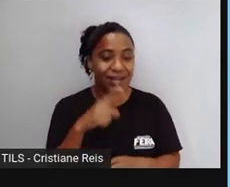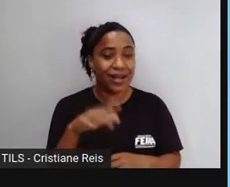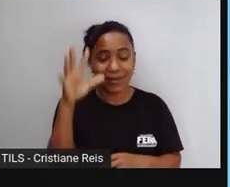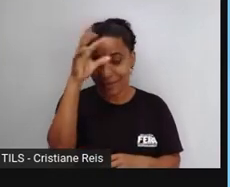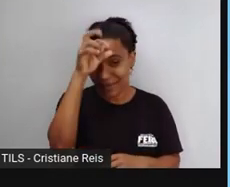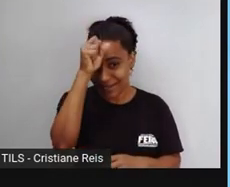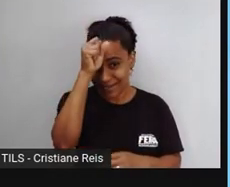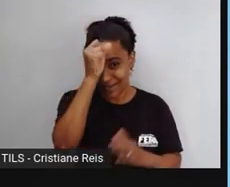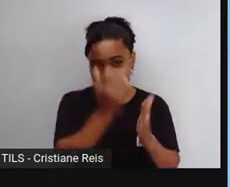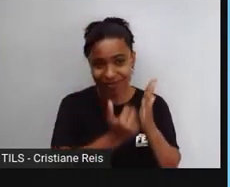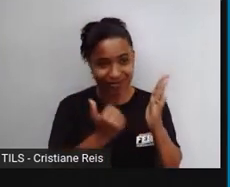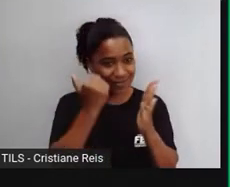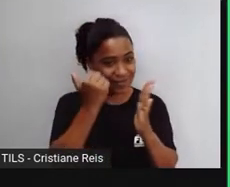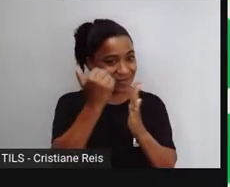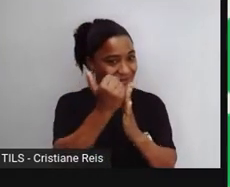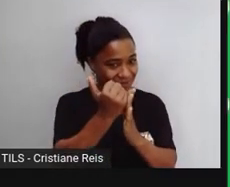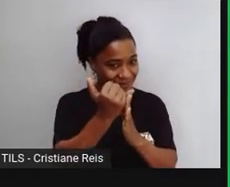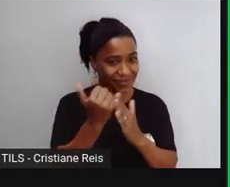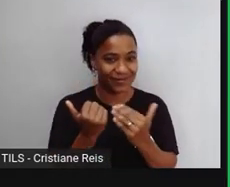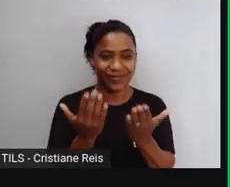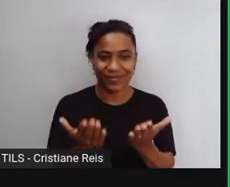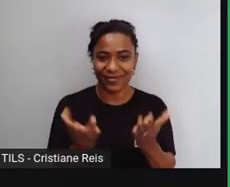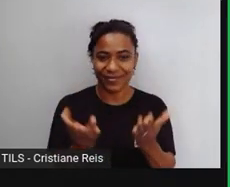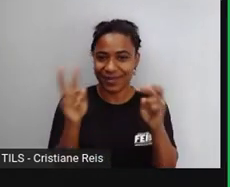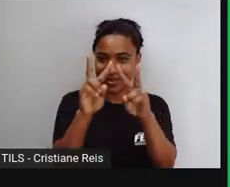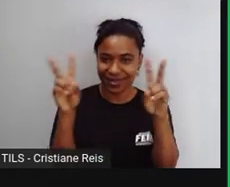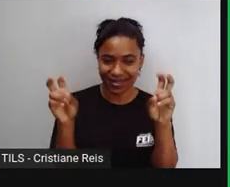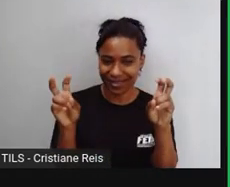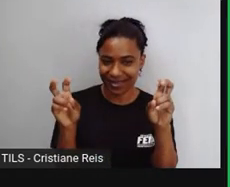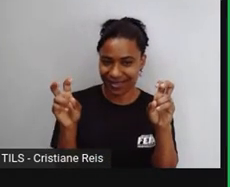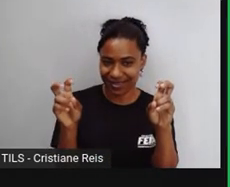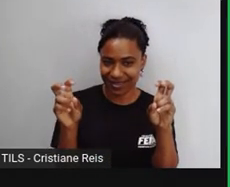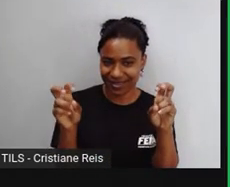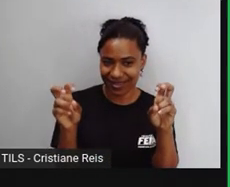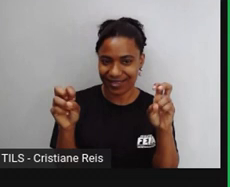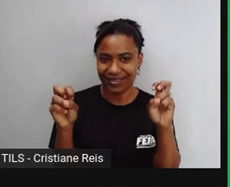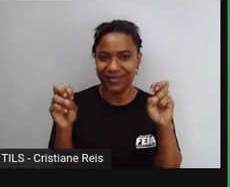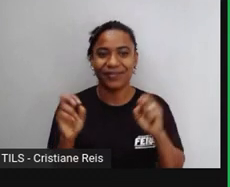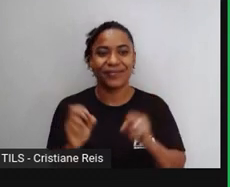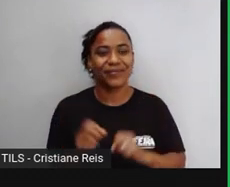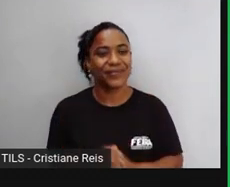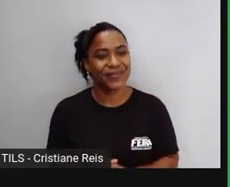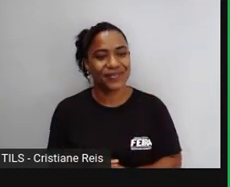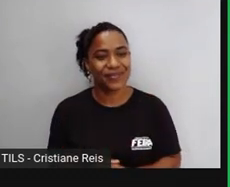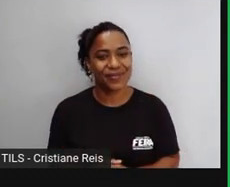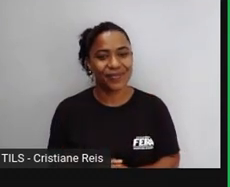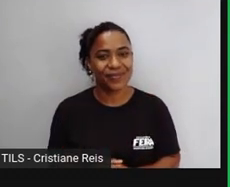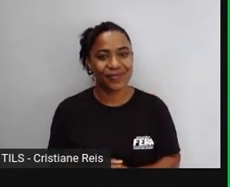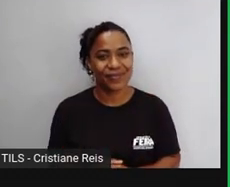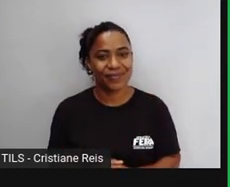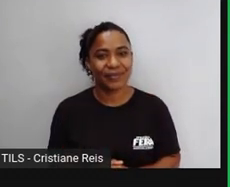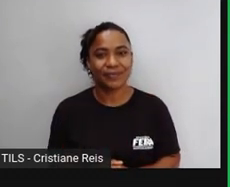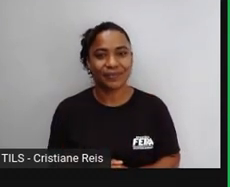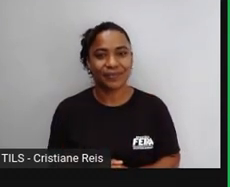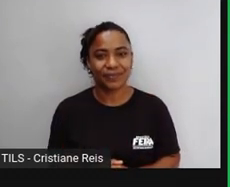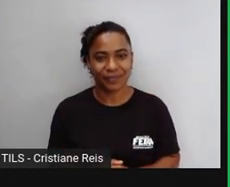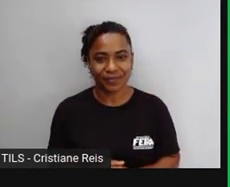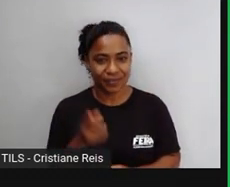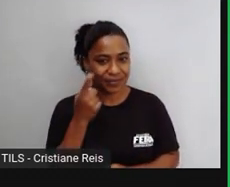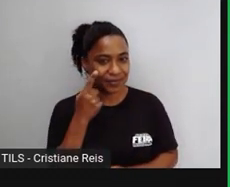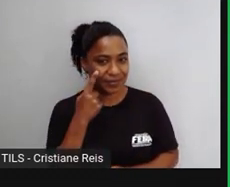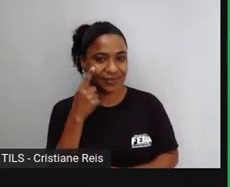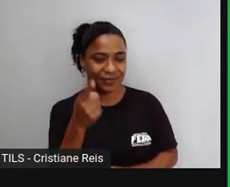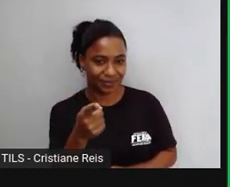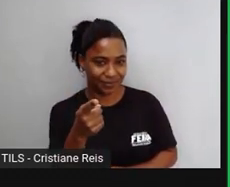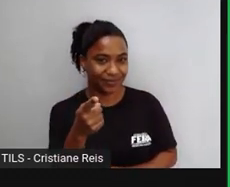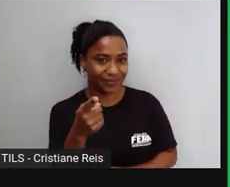os nossos conhecimentos a respeito do tema da aula, Parts of the House. Aqui nós temos uma picture, uma